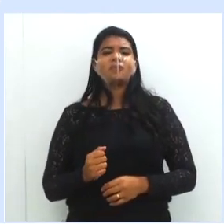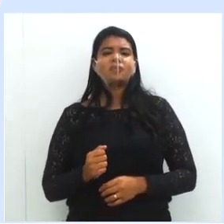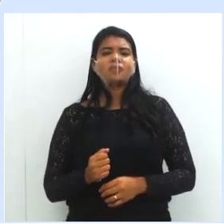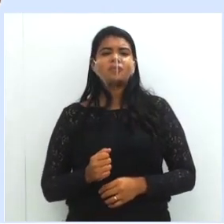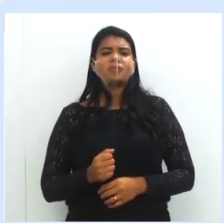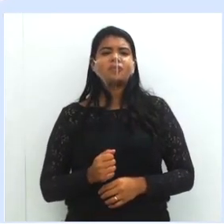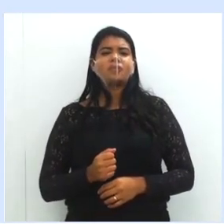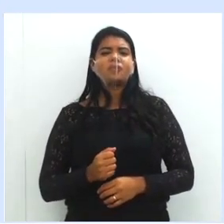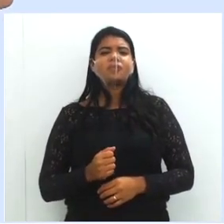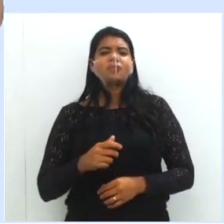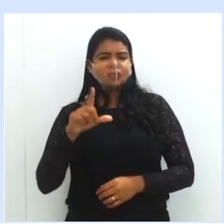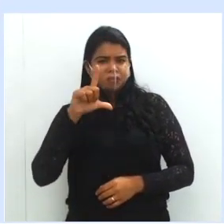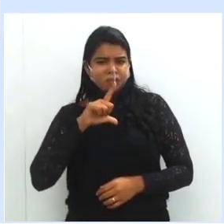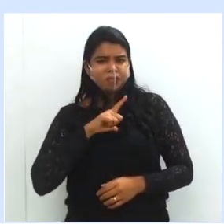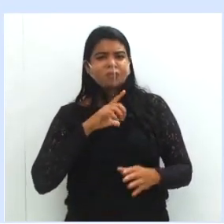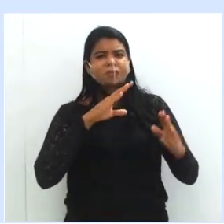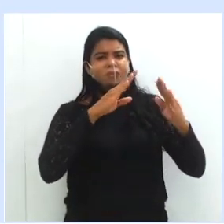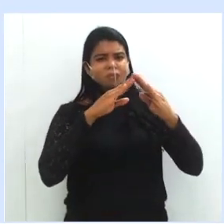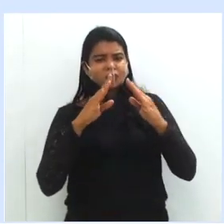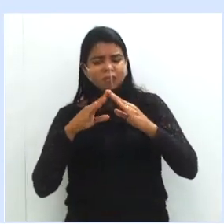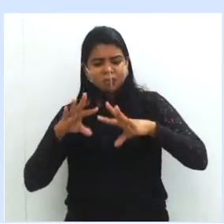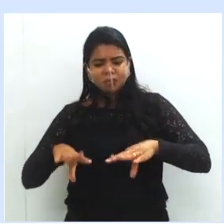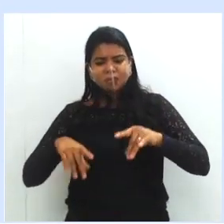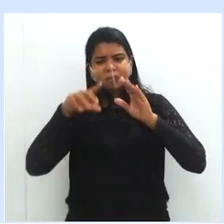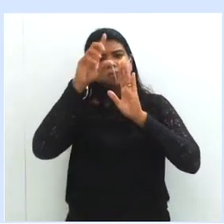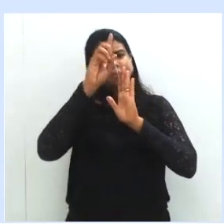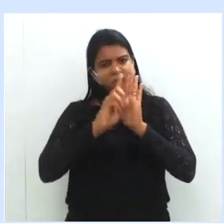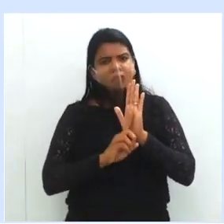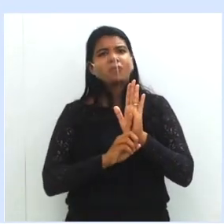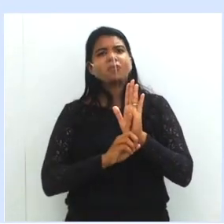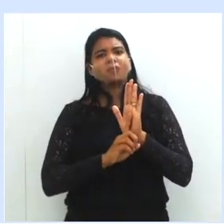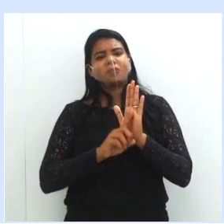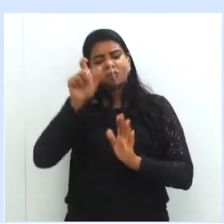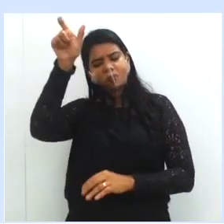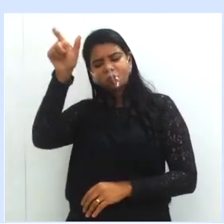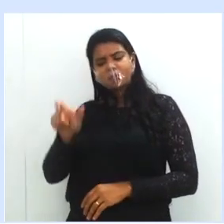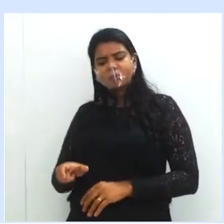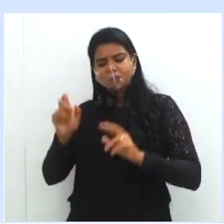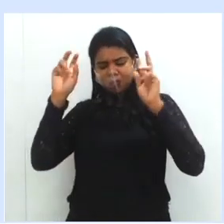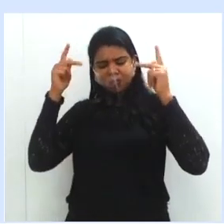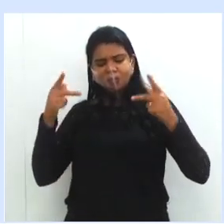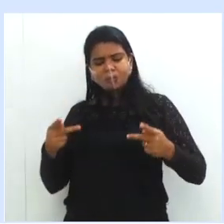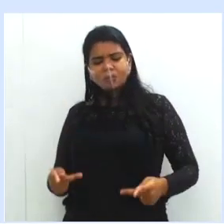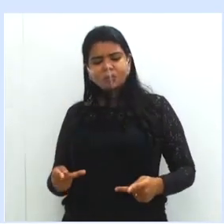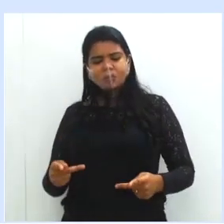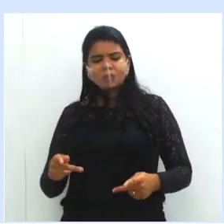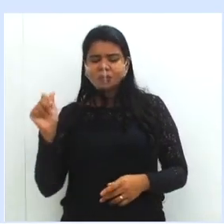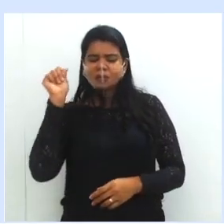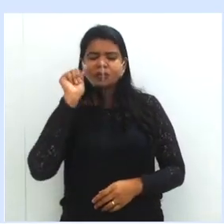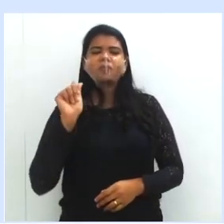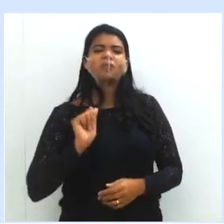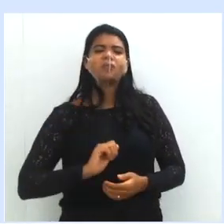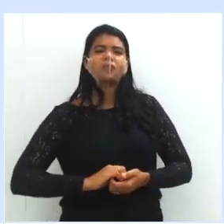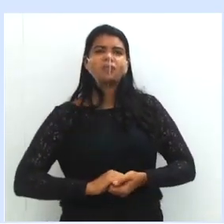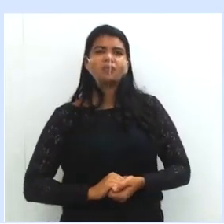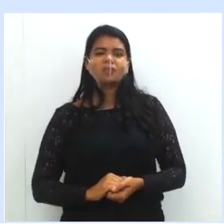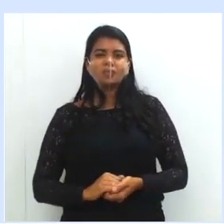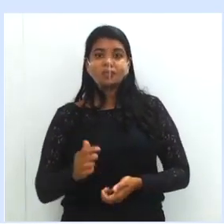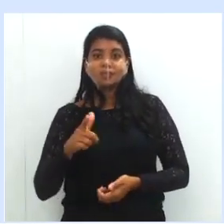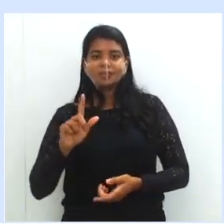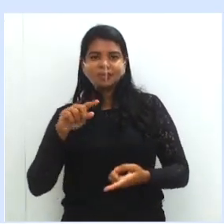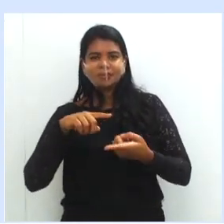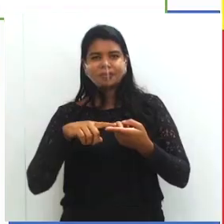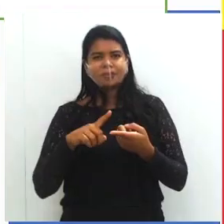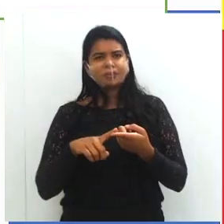pela moradia, pela terra e pelos direitos, os direitos do homem, o direito da mulher.